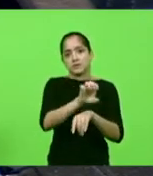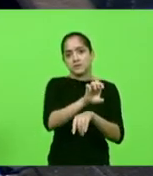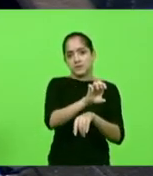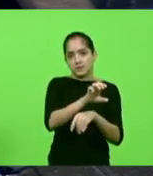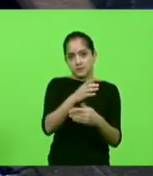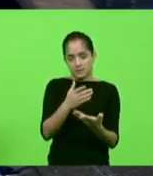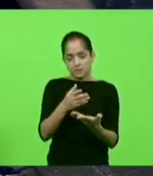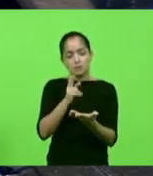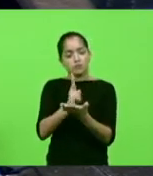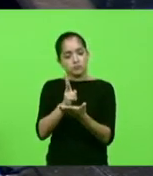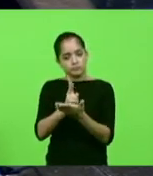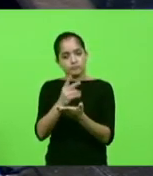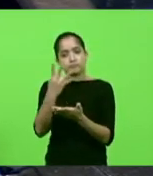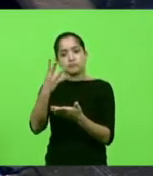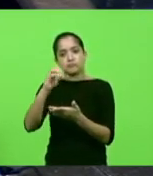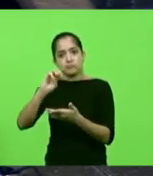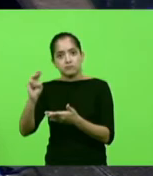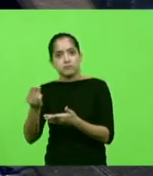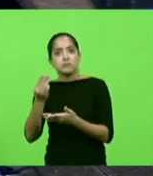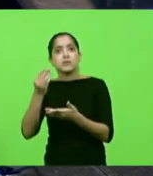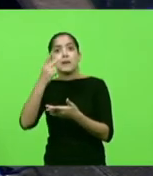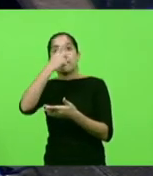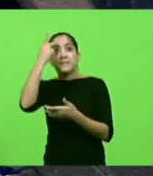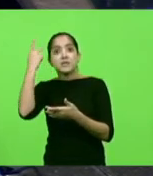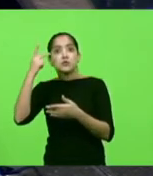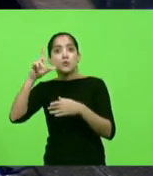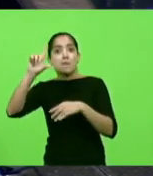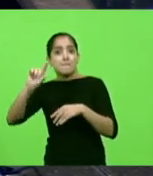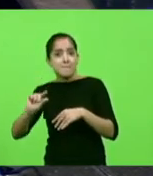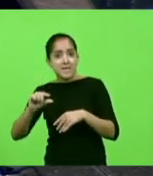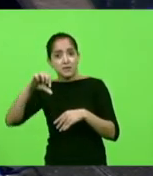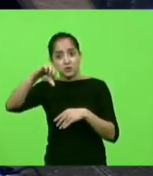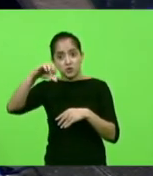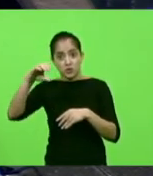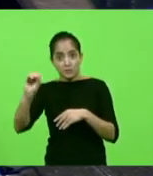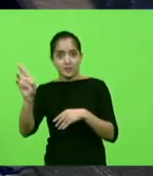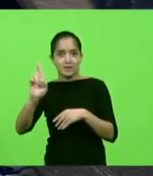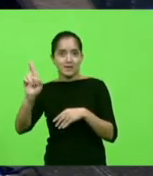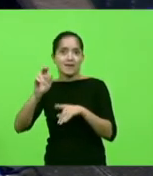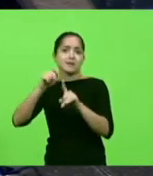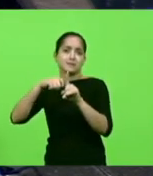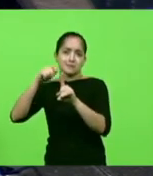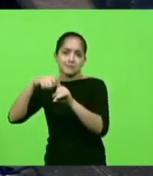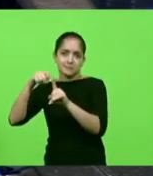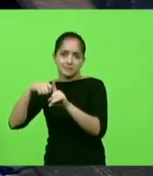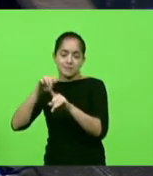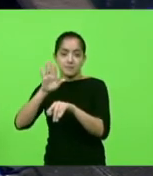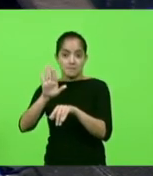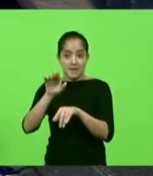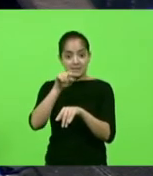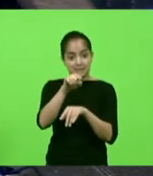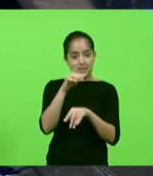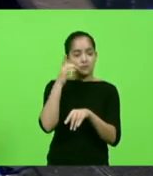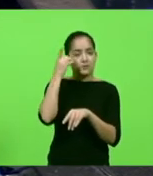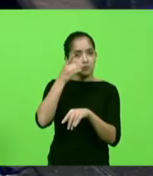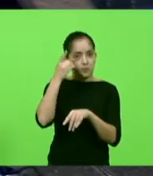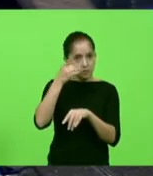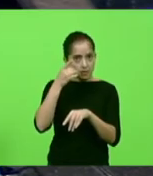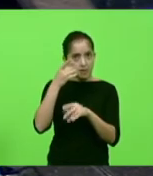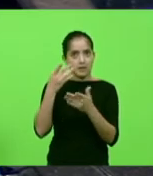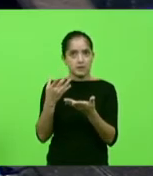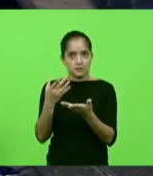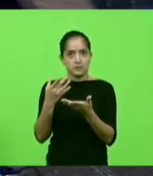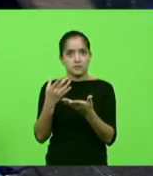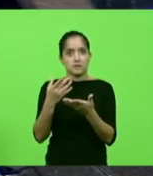continuará com seus 40 milhões de pessoas que ganham menos de R$90 por mês. Mas o deputado flexível terá um monte